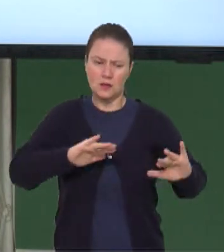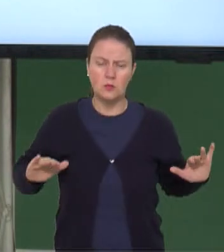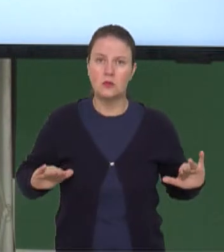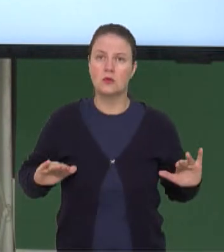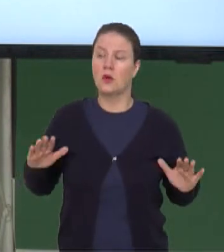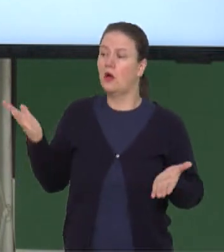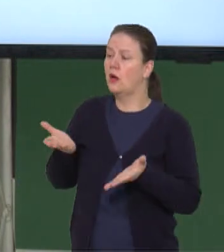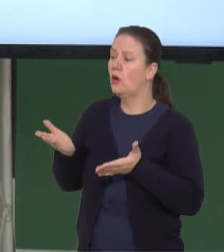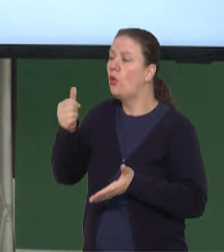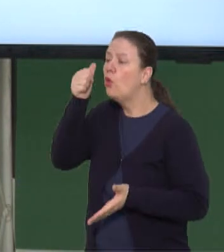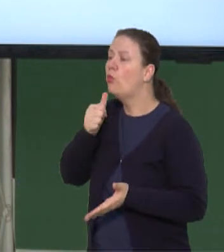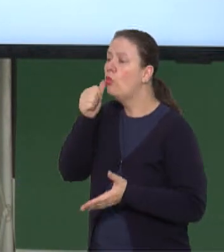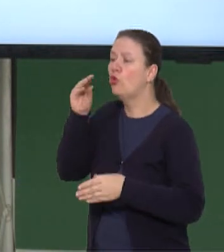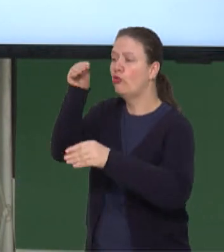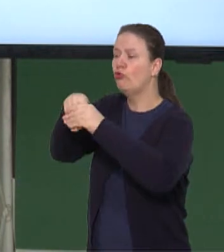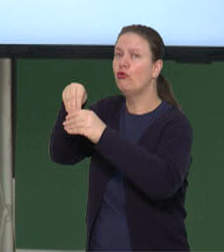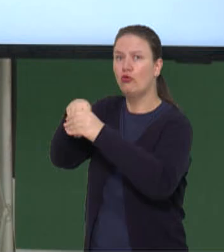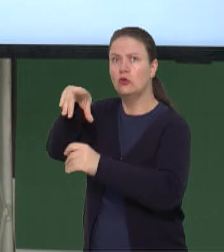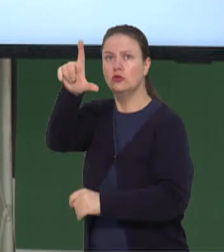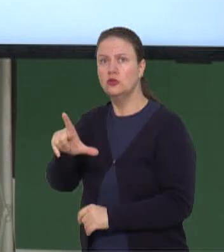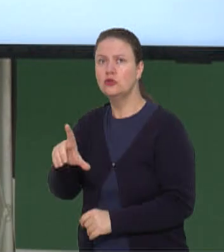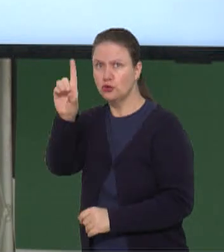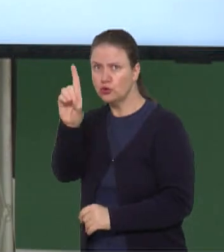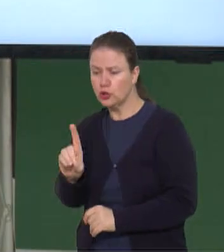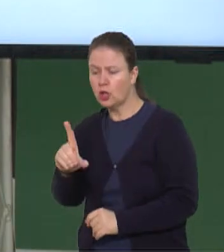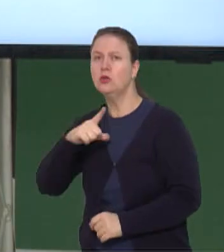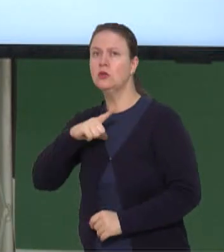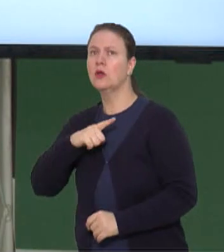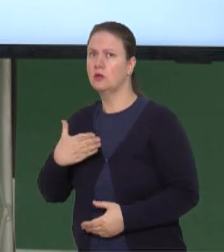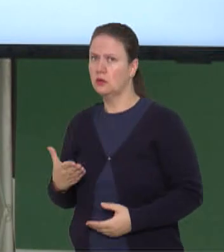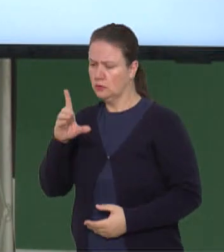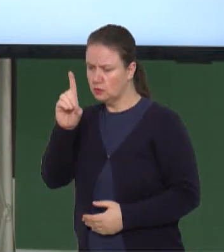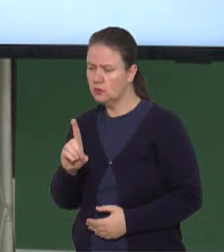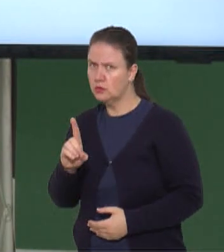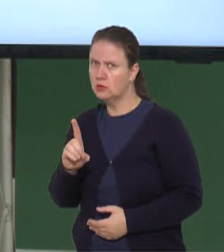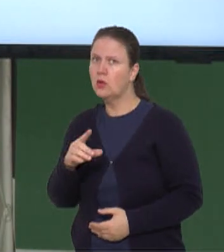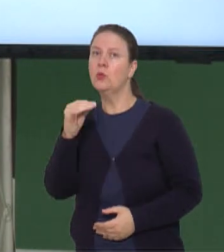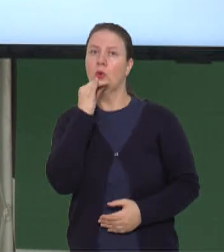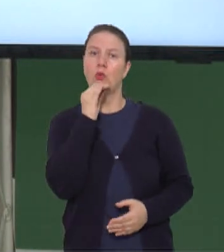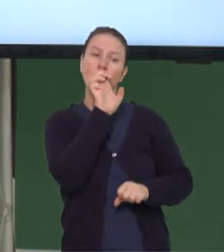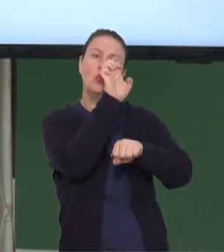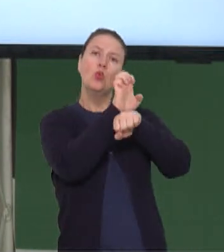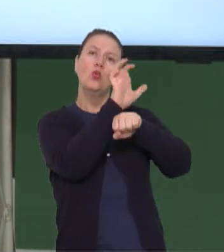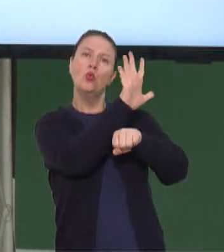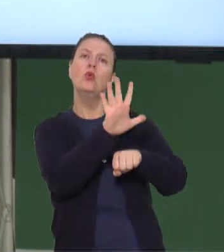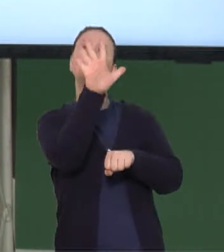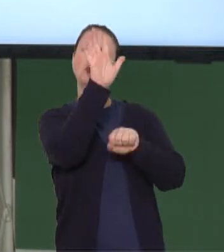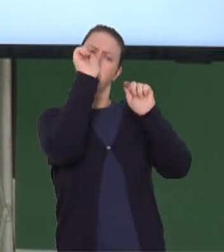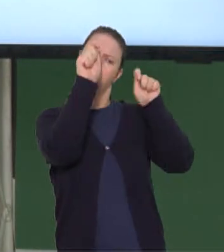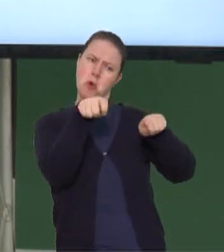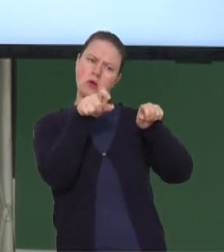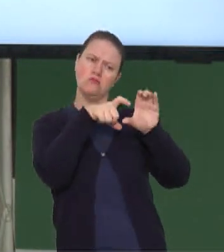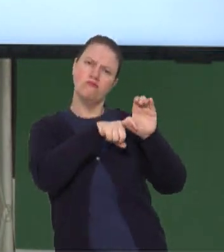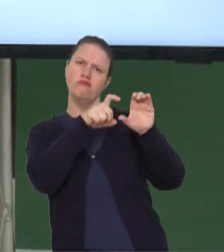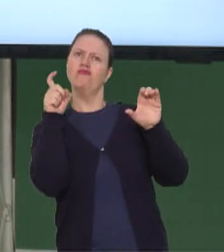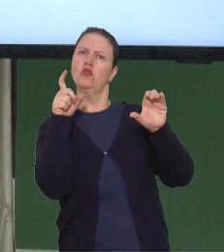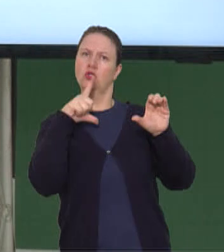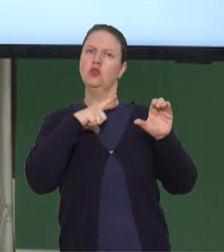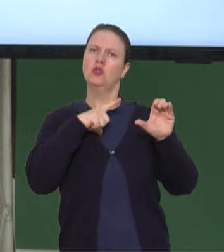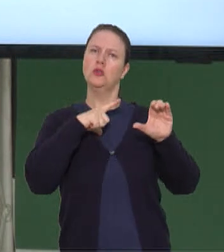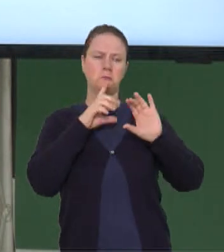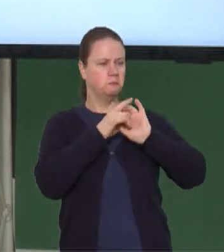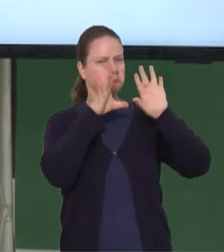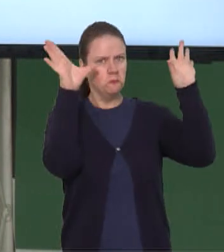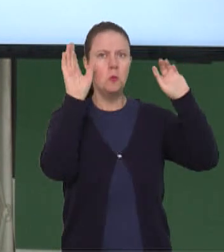as mulheres votam, é outra emenda. A partir desse momento, o Estado tal pode fazer tal e tal coisa porque ele tem autonomia para isso. É outra